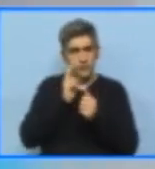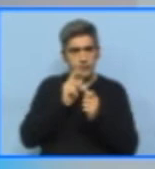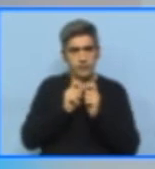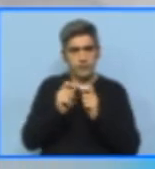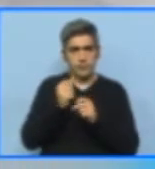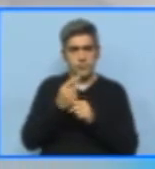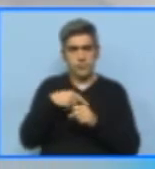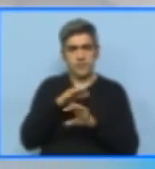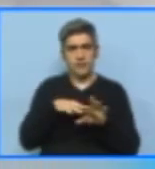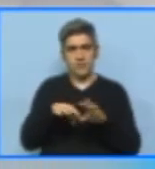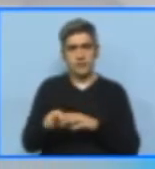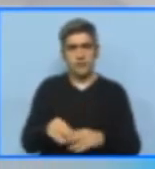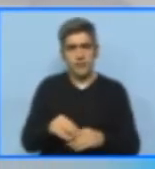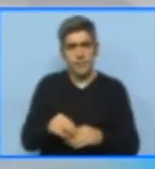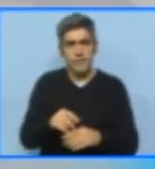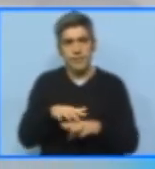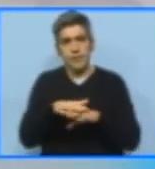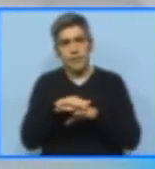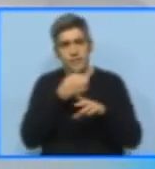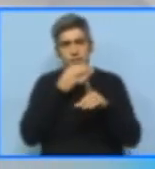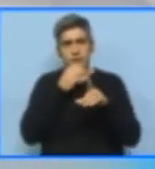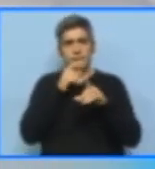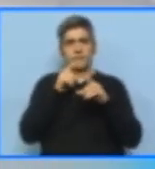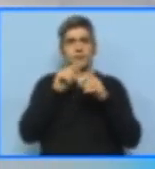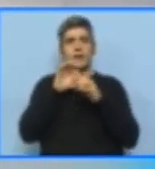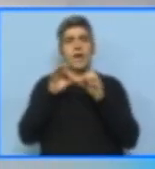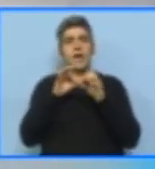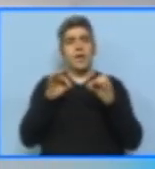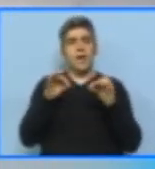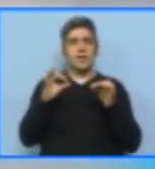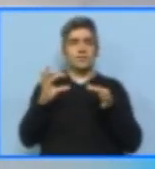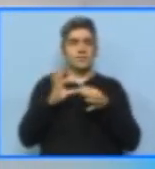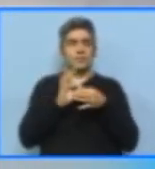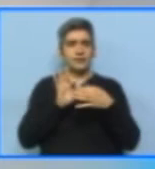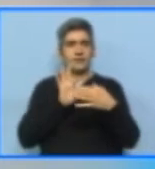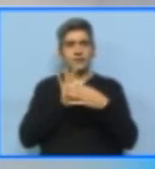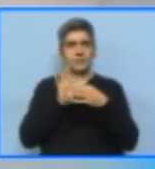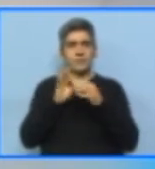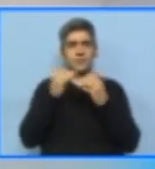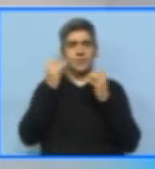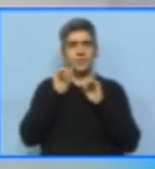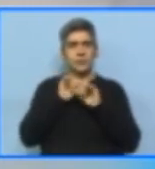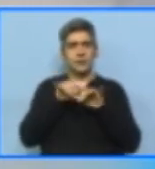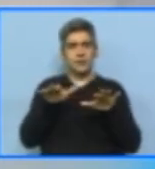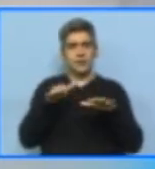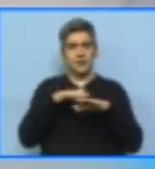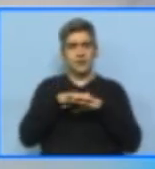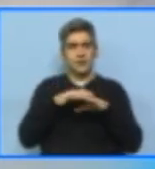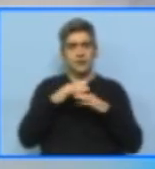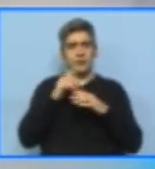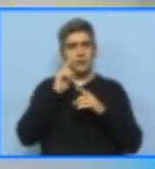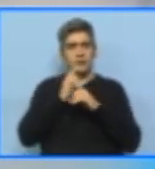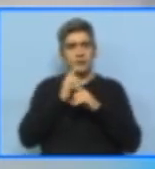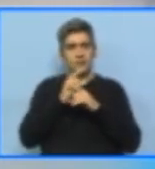fazemos. Referiu essa rede. É importante estes laços entre órgãos de informação que partilham o mesmo ideal, a